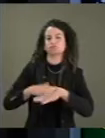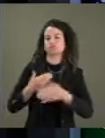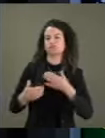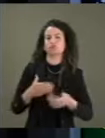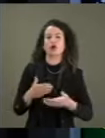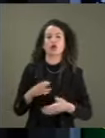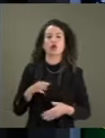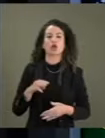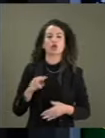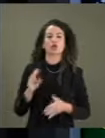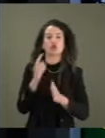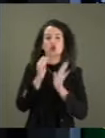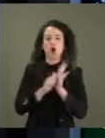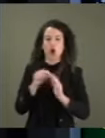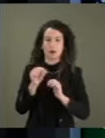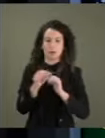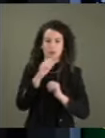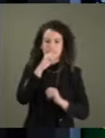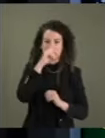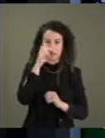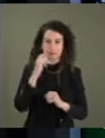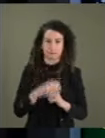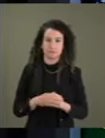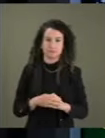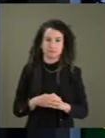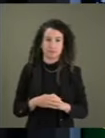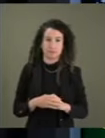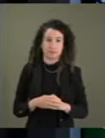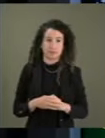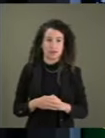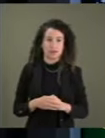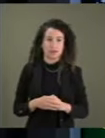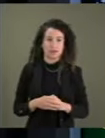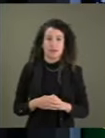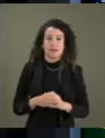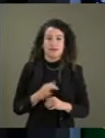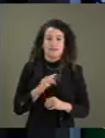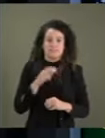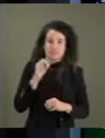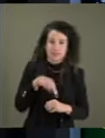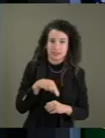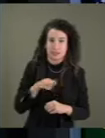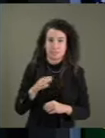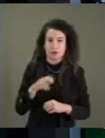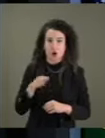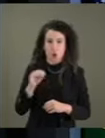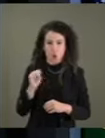e Barroso. Sendo que esses 2 últimos restringiram a decisão